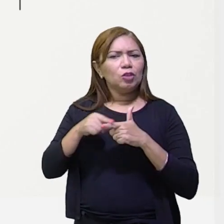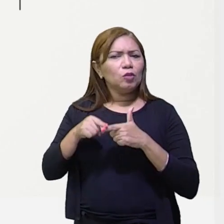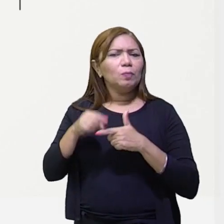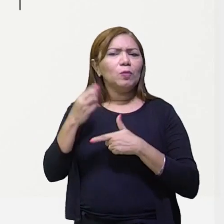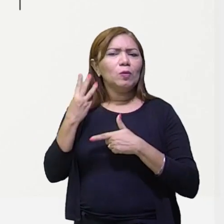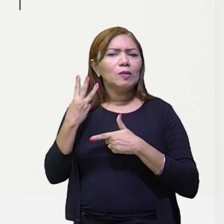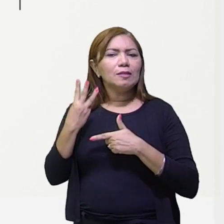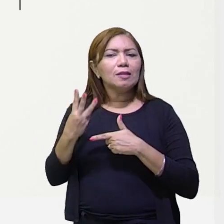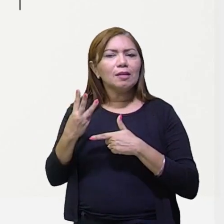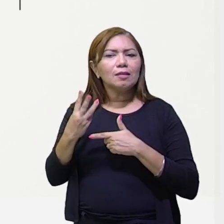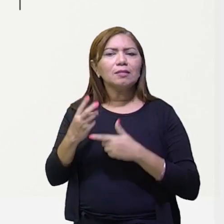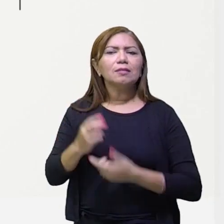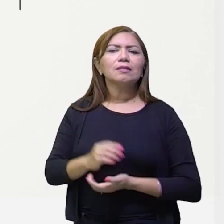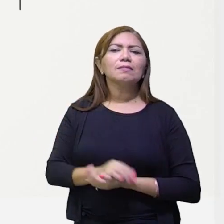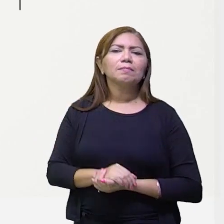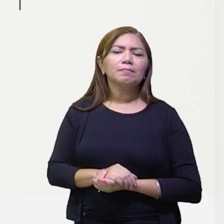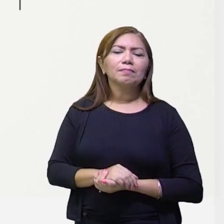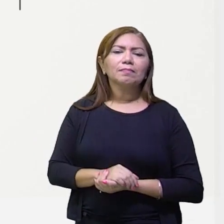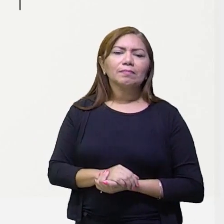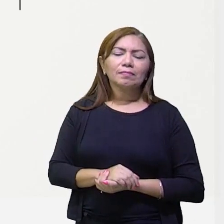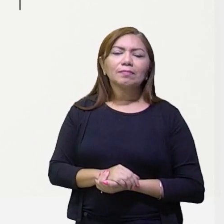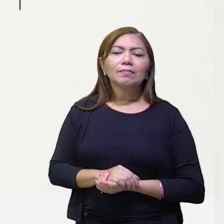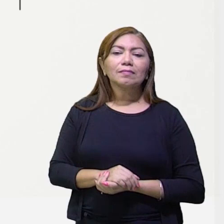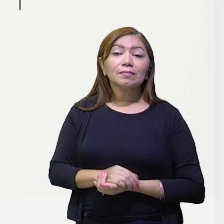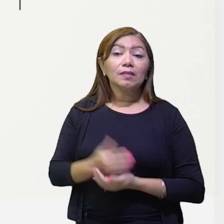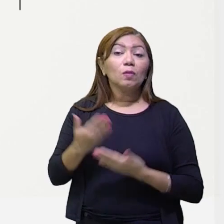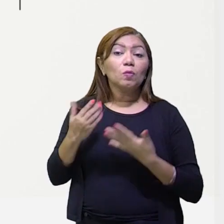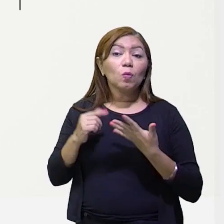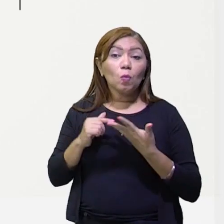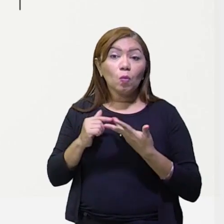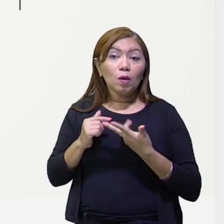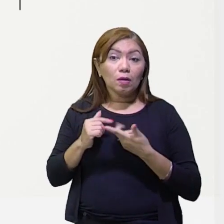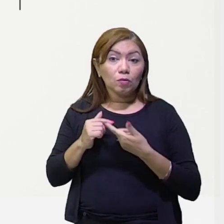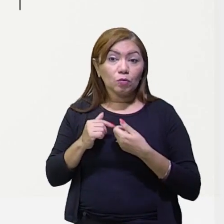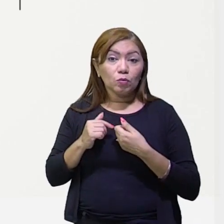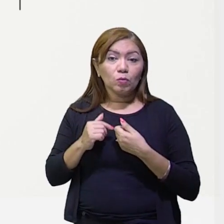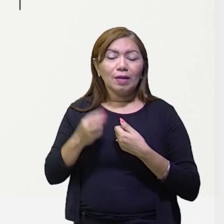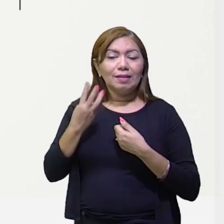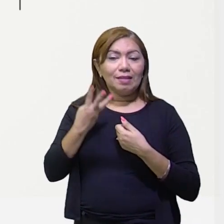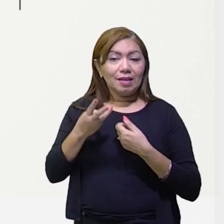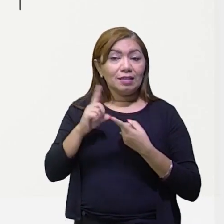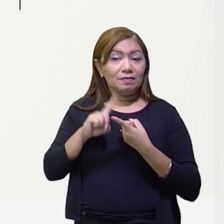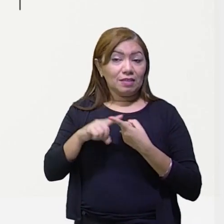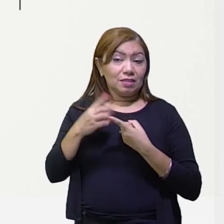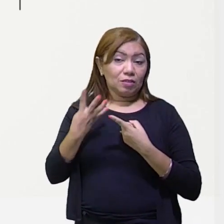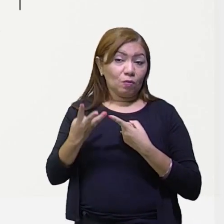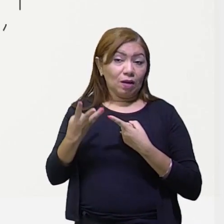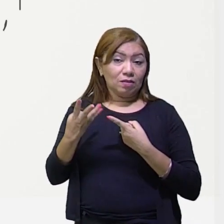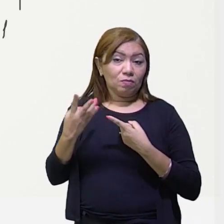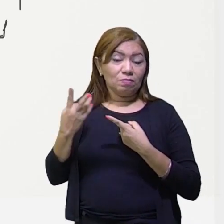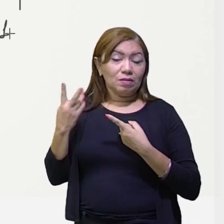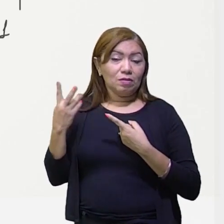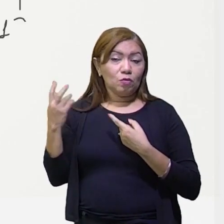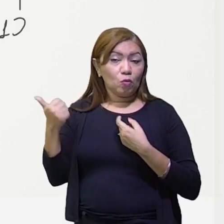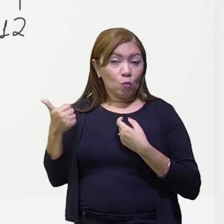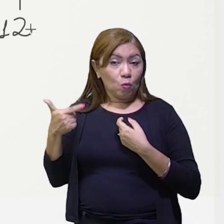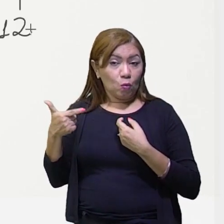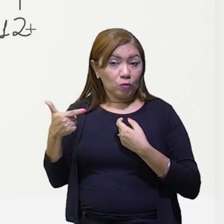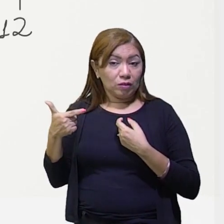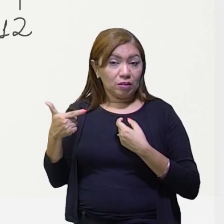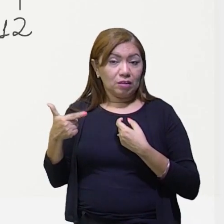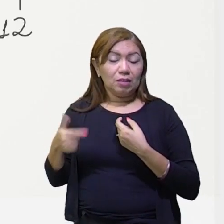dividido por 3. Então, vamos continuar nossa tabuada. 3 vezes 4,